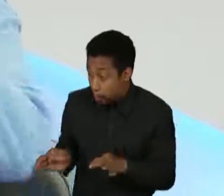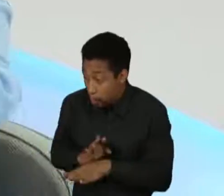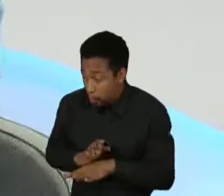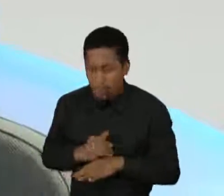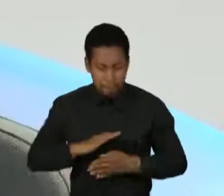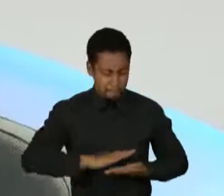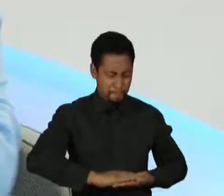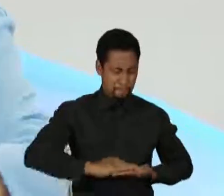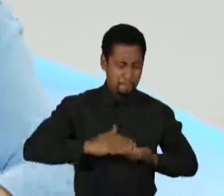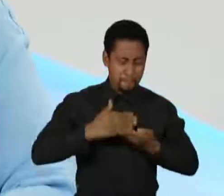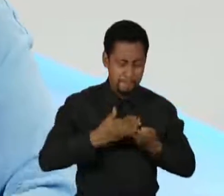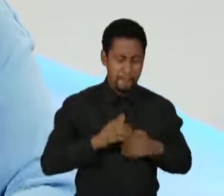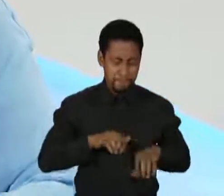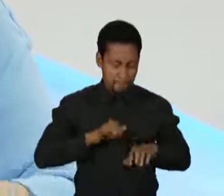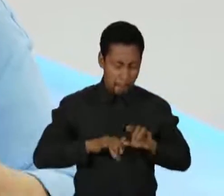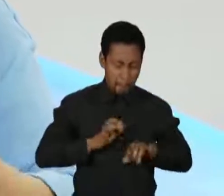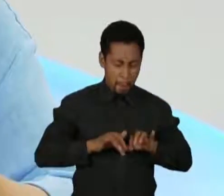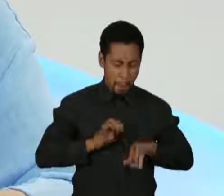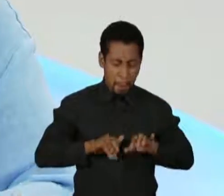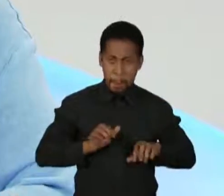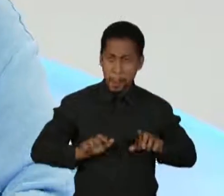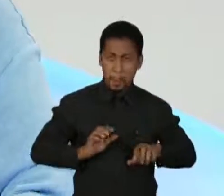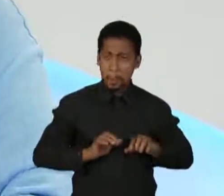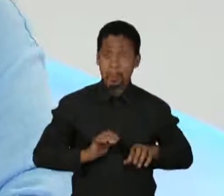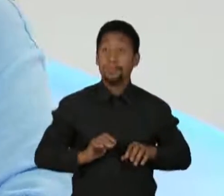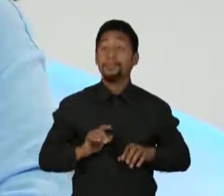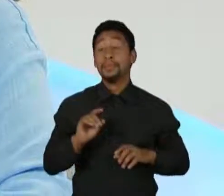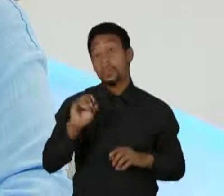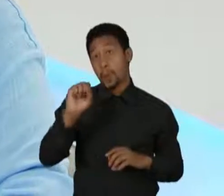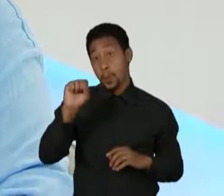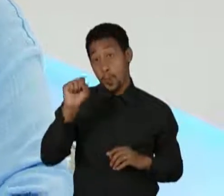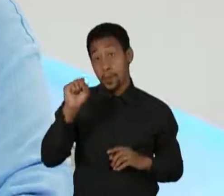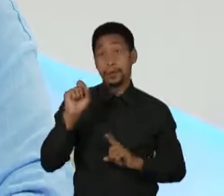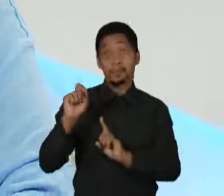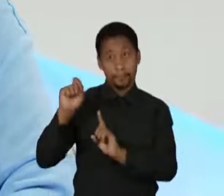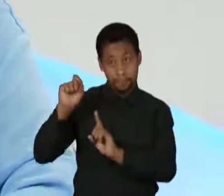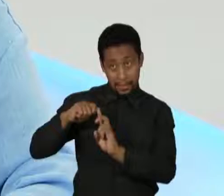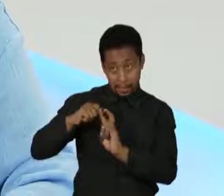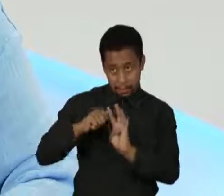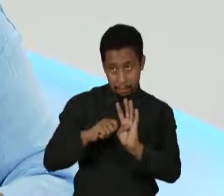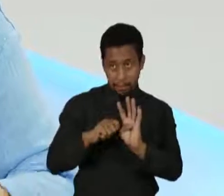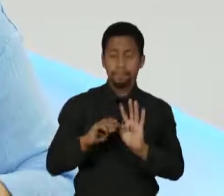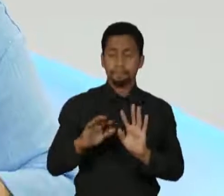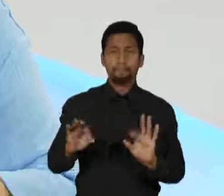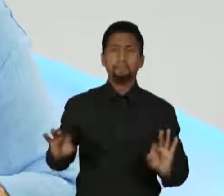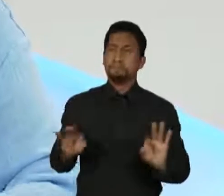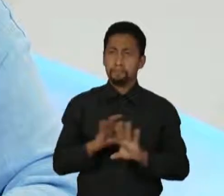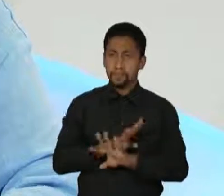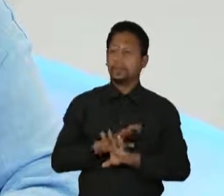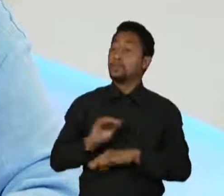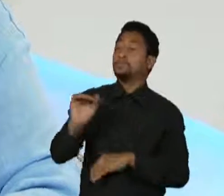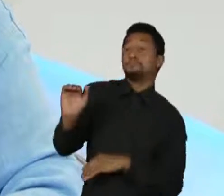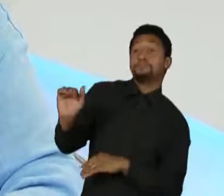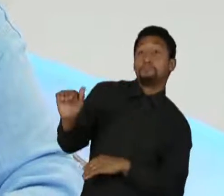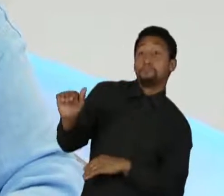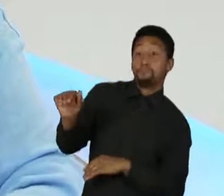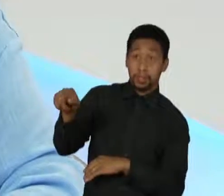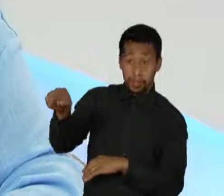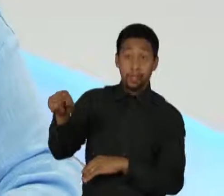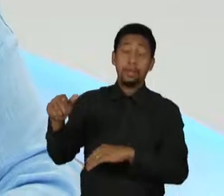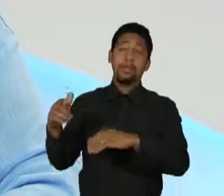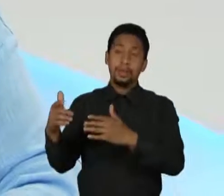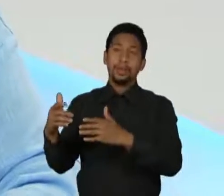meses publiquei o livro procurei a a aot do que era uma uma editora